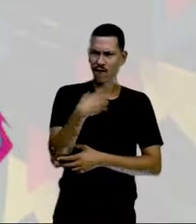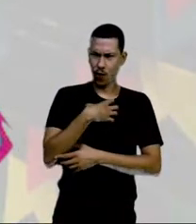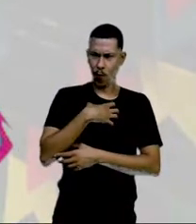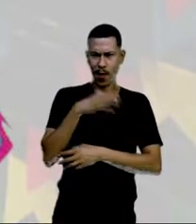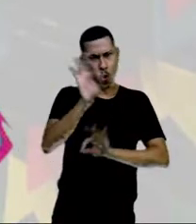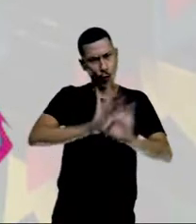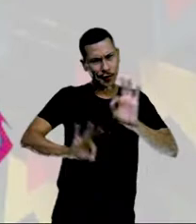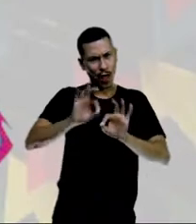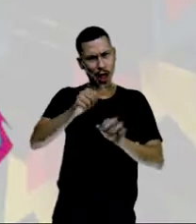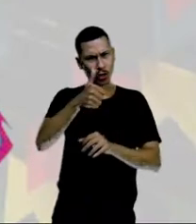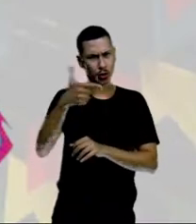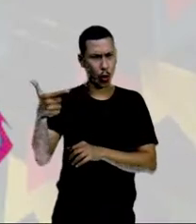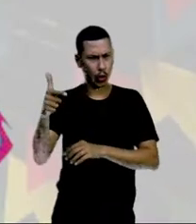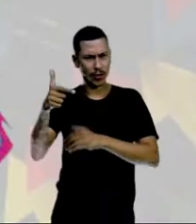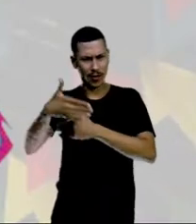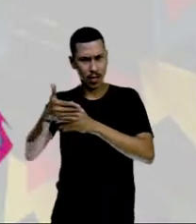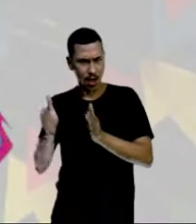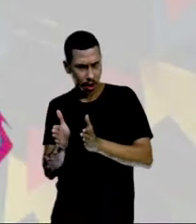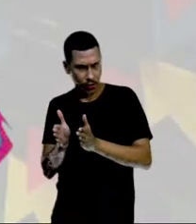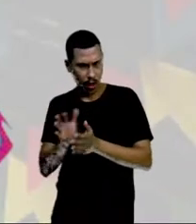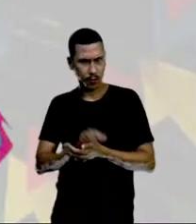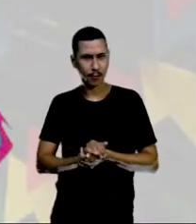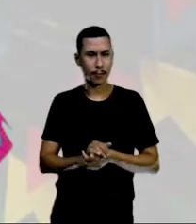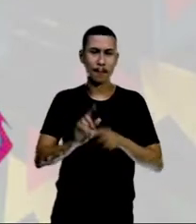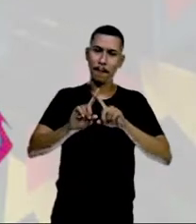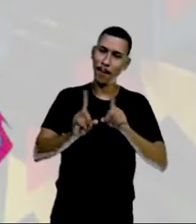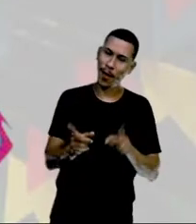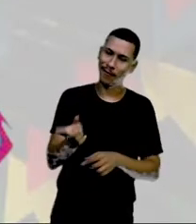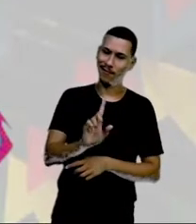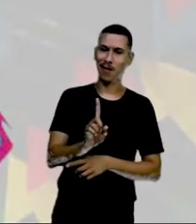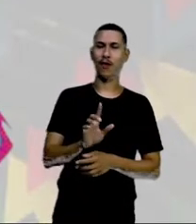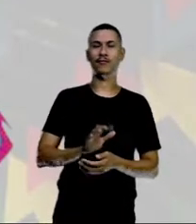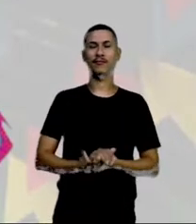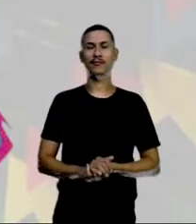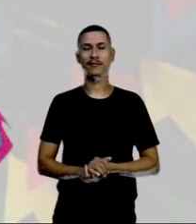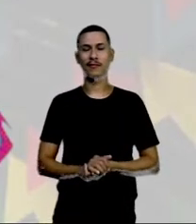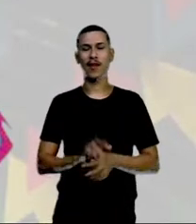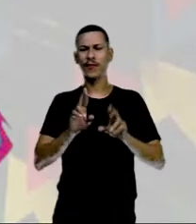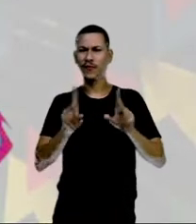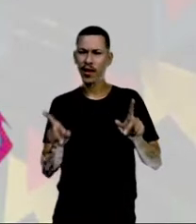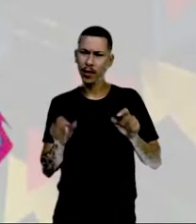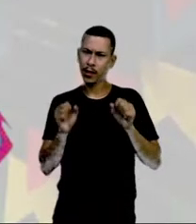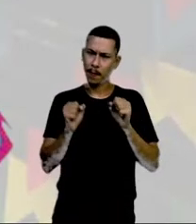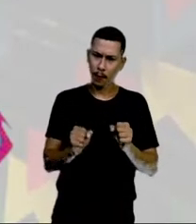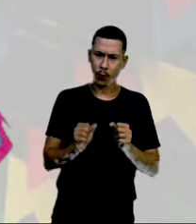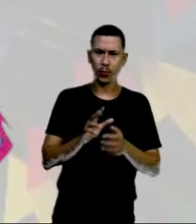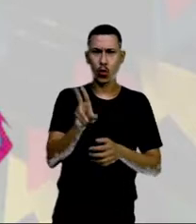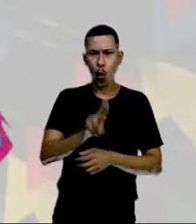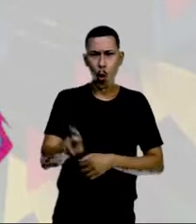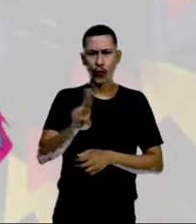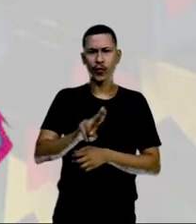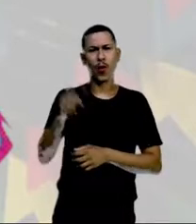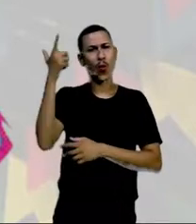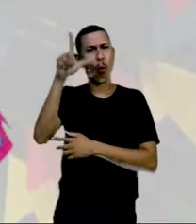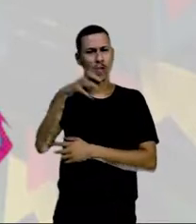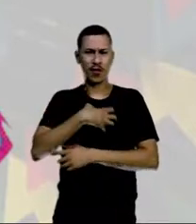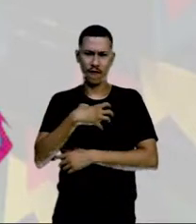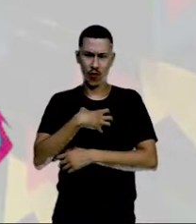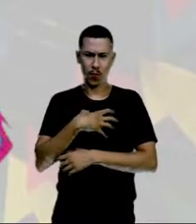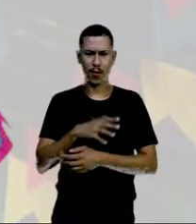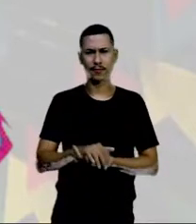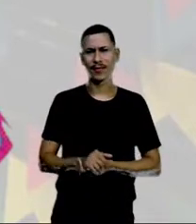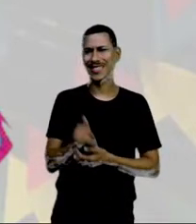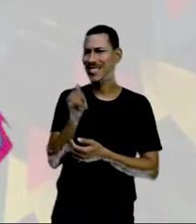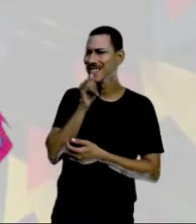essas 12 caixinhas? E a gente tem a resposta que não. Por que não? Ela pode organizar da seguinte